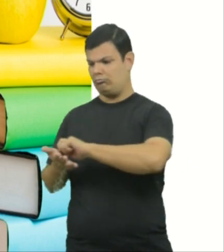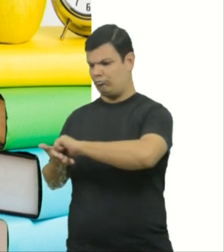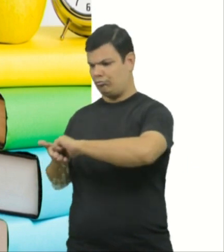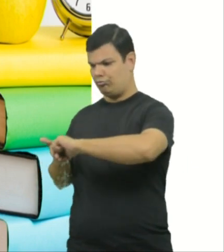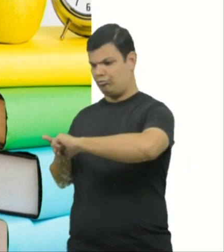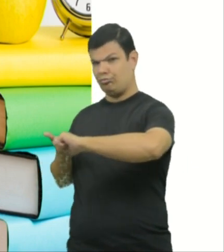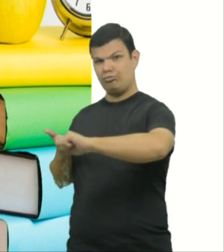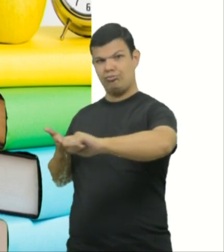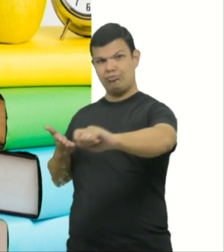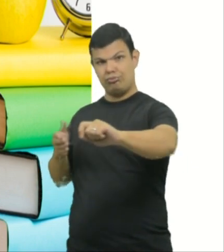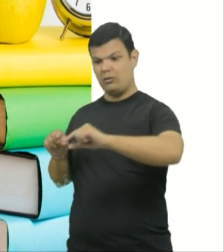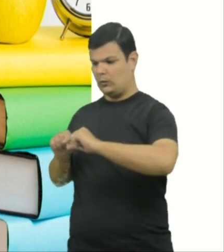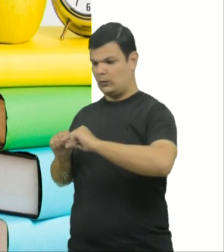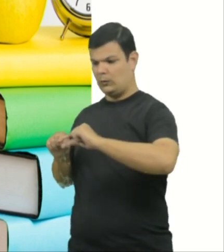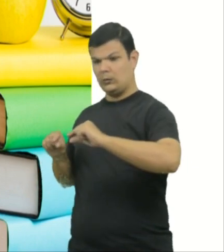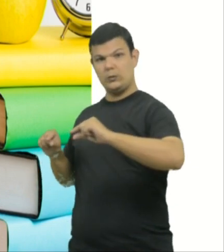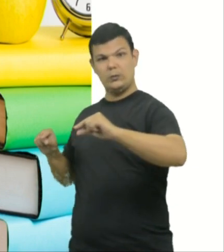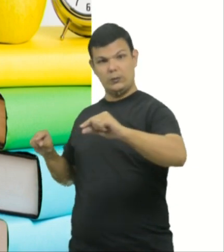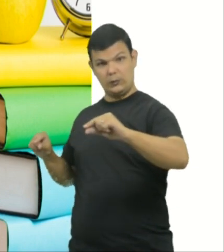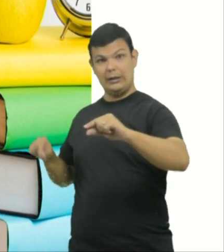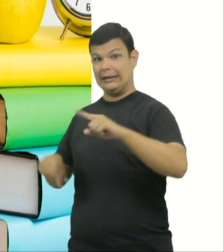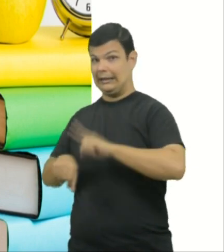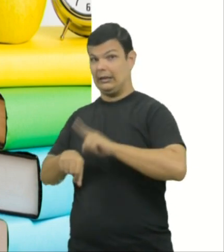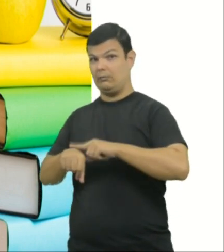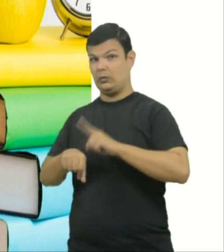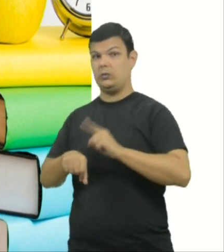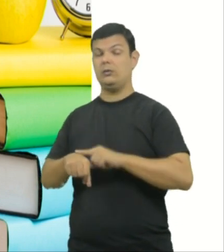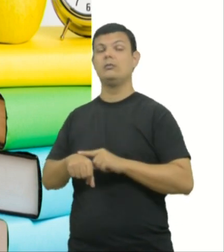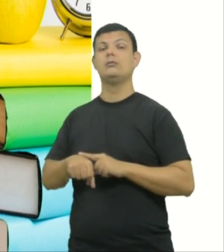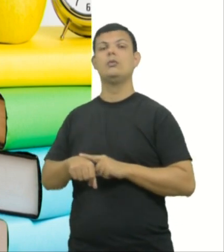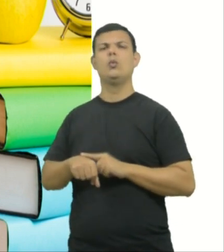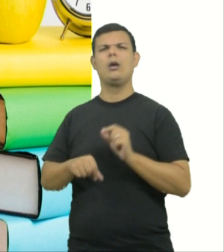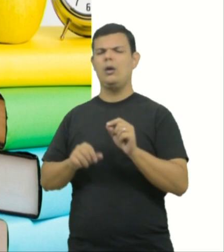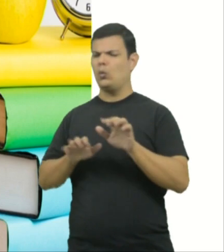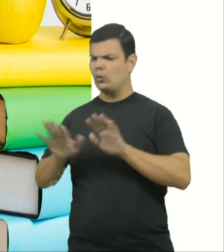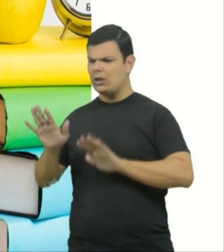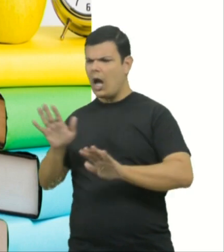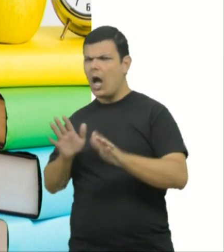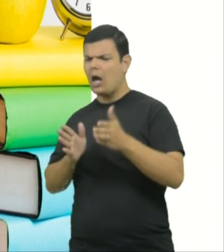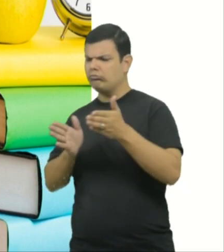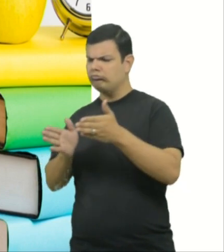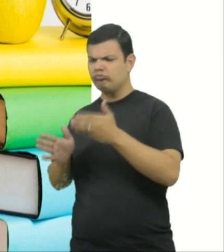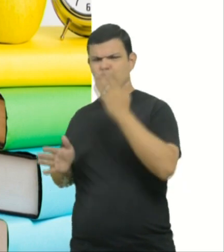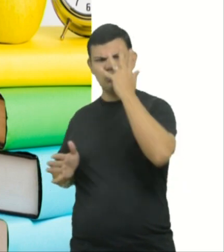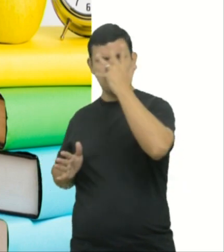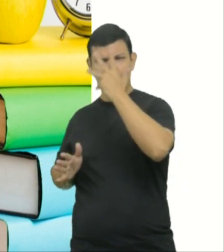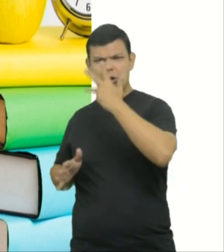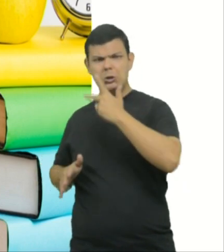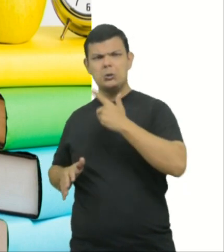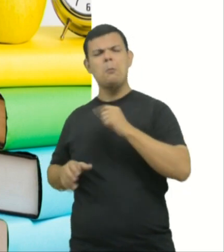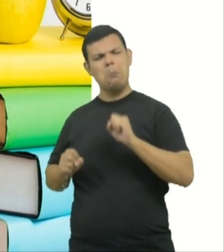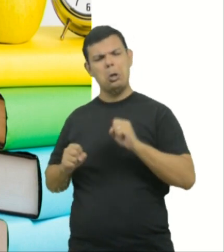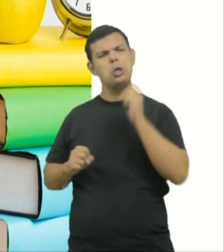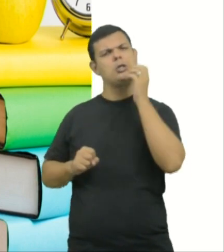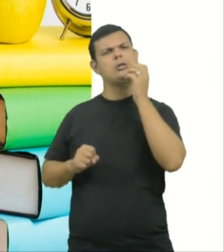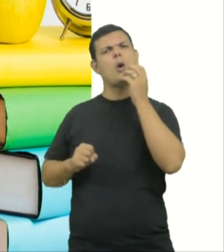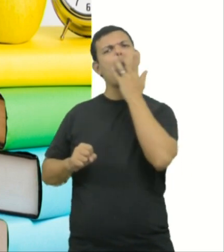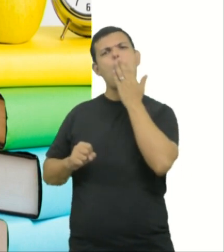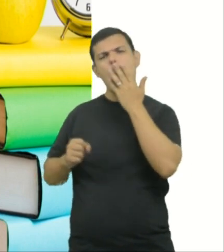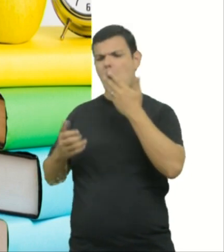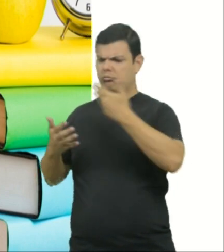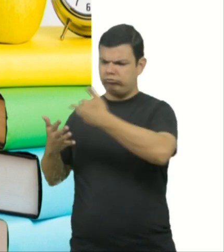caderno essa linha do tempo, tá? Você vai fazer com todo cuidado, bem bonitinho, pode até pintar se